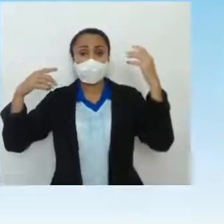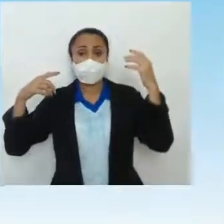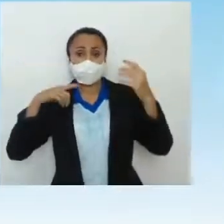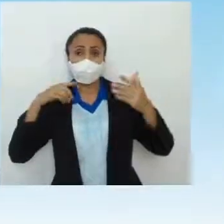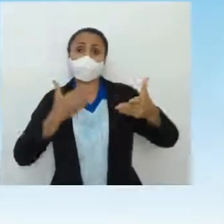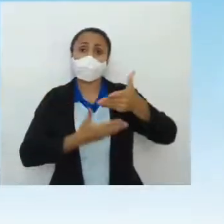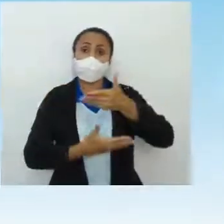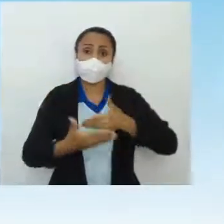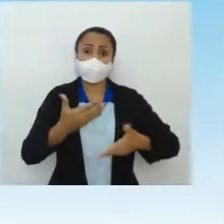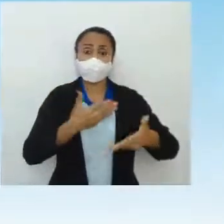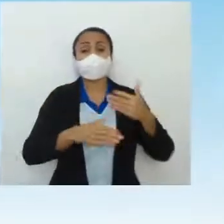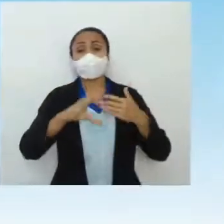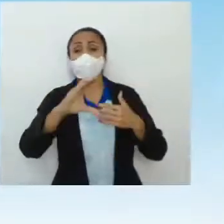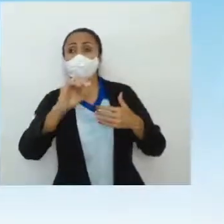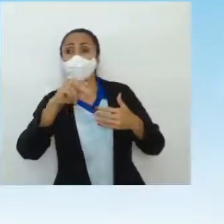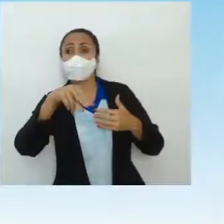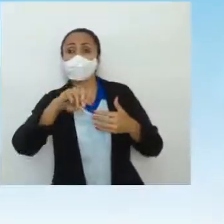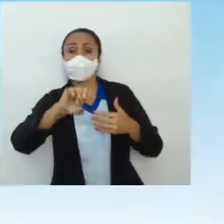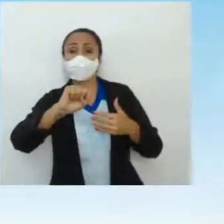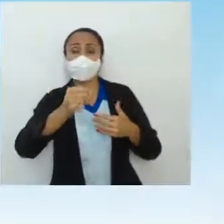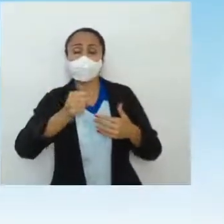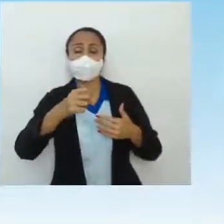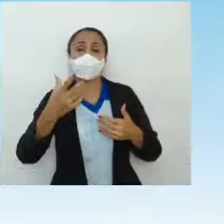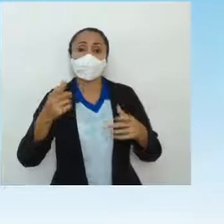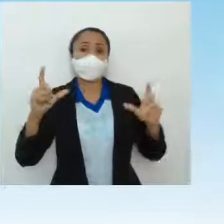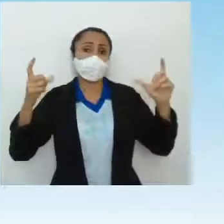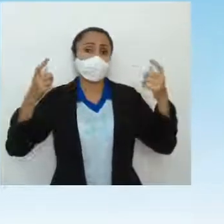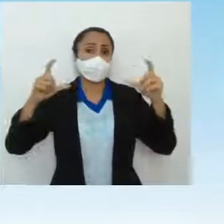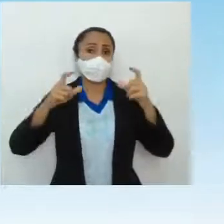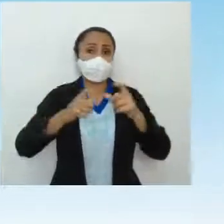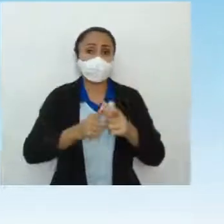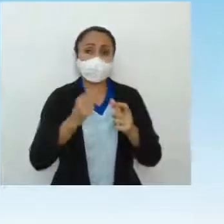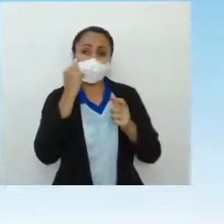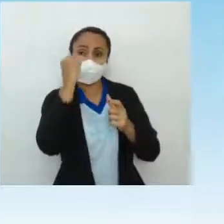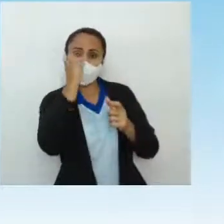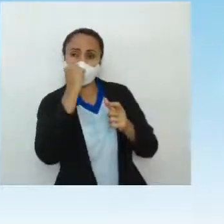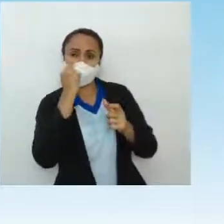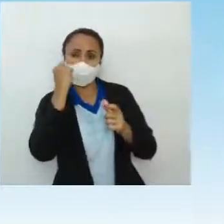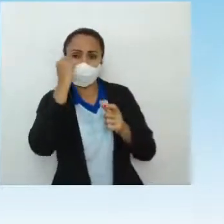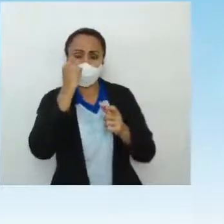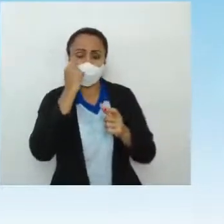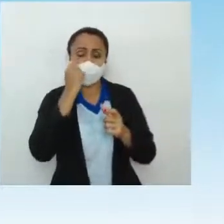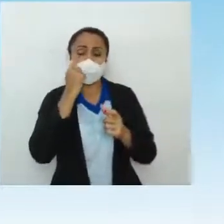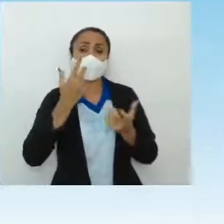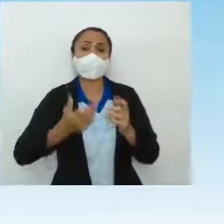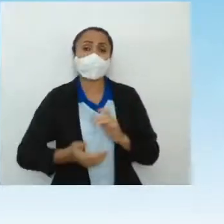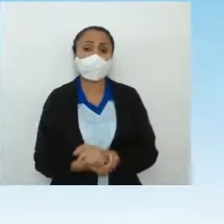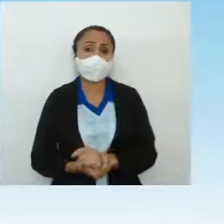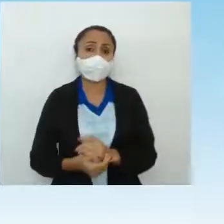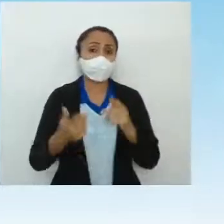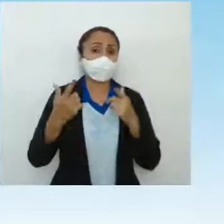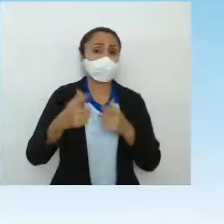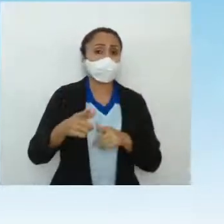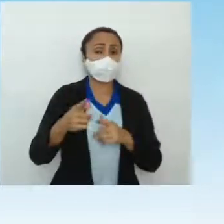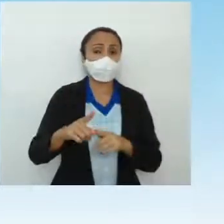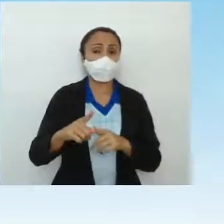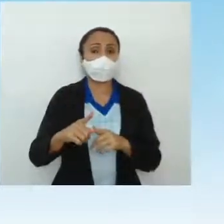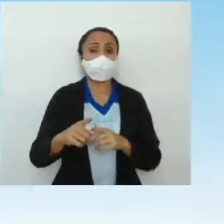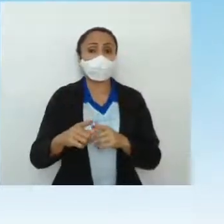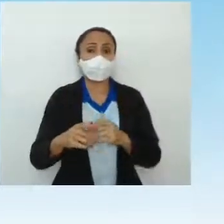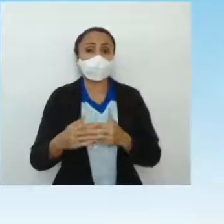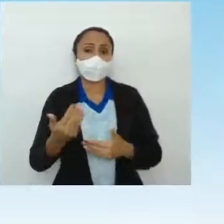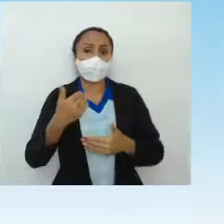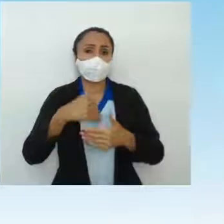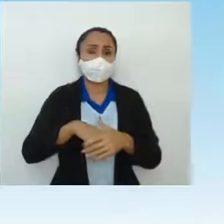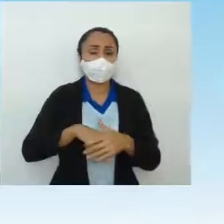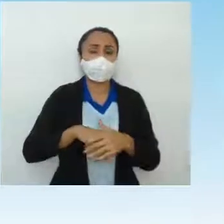os cones e com a diminuição do diâmetro da pupila, que vai provocar uma entrada de menor